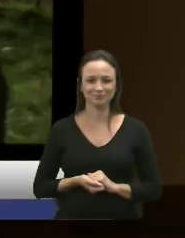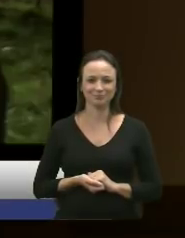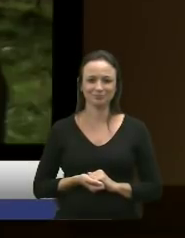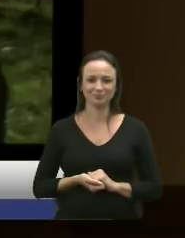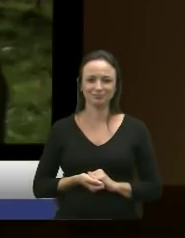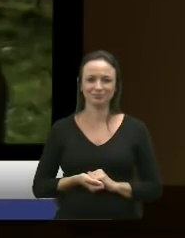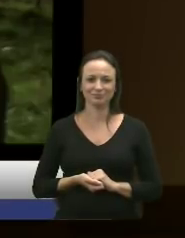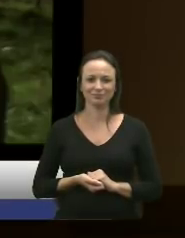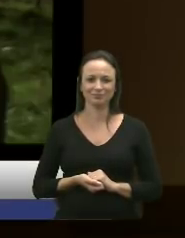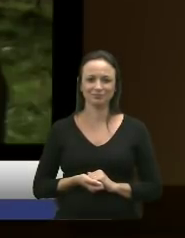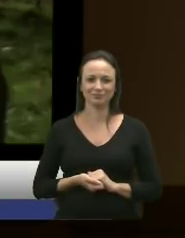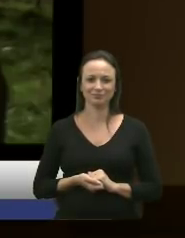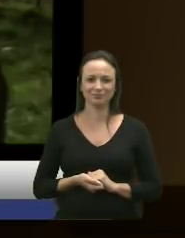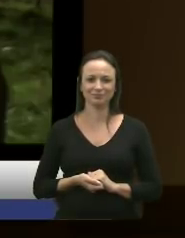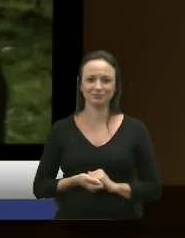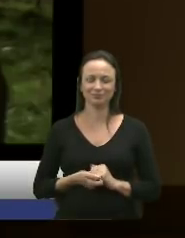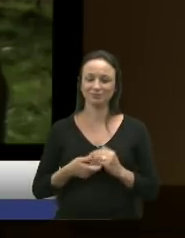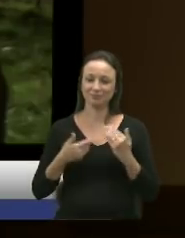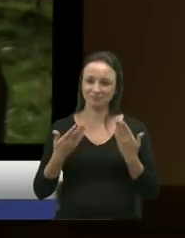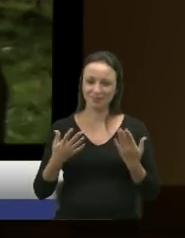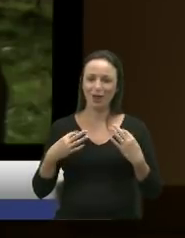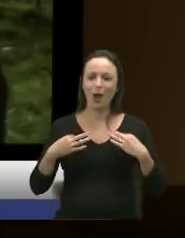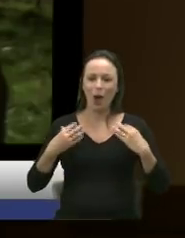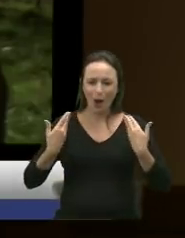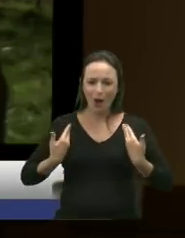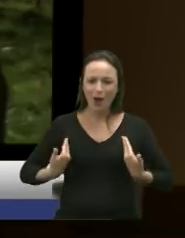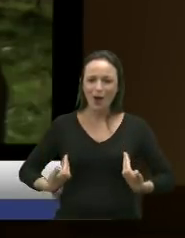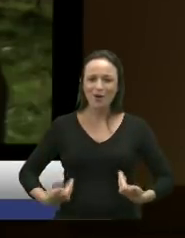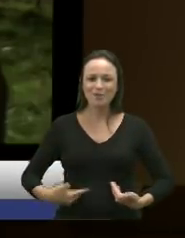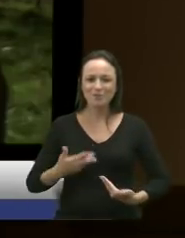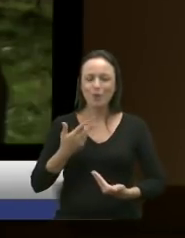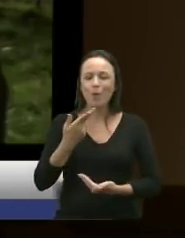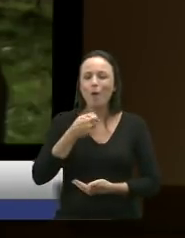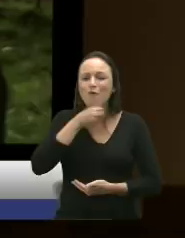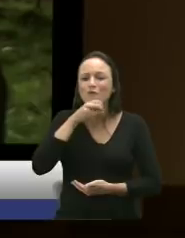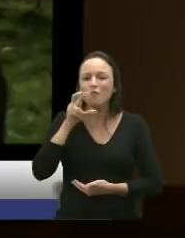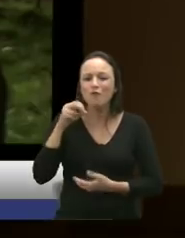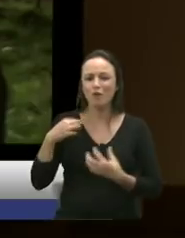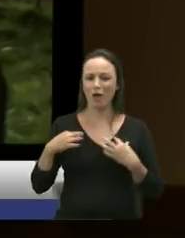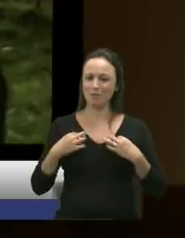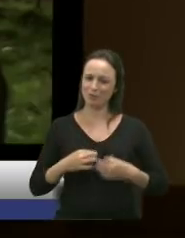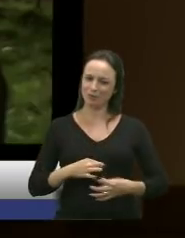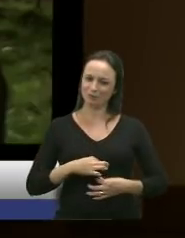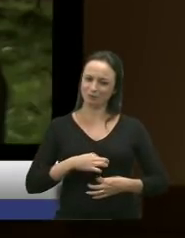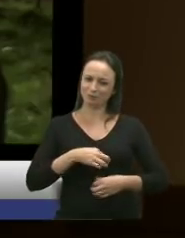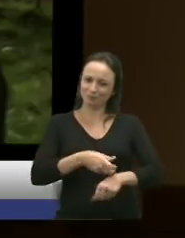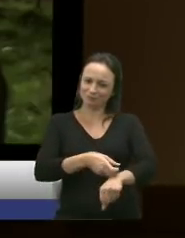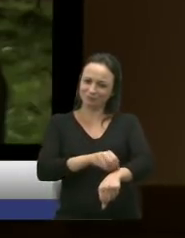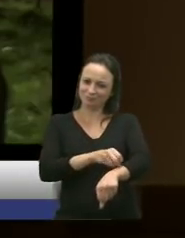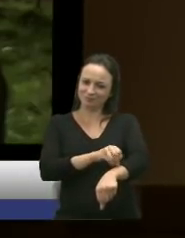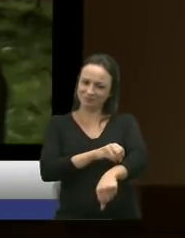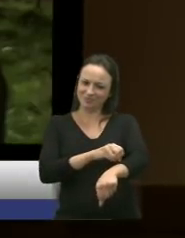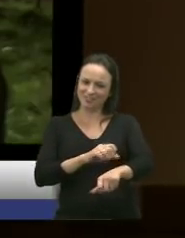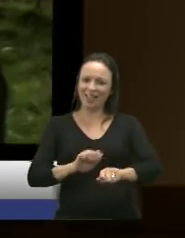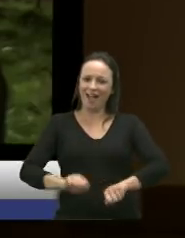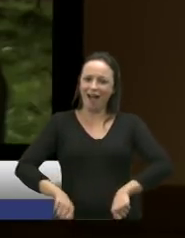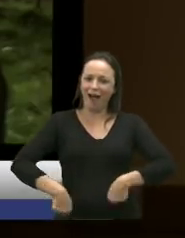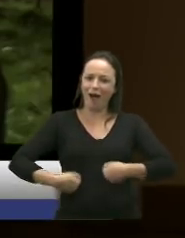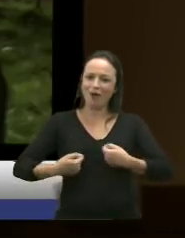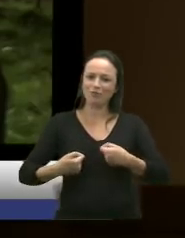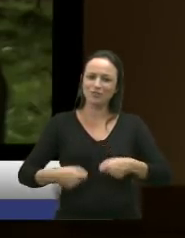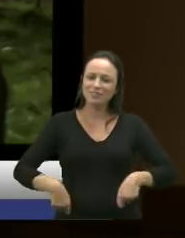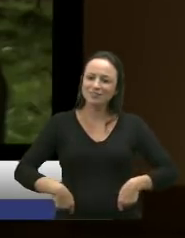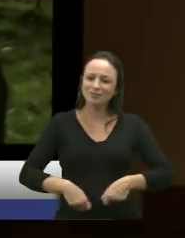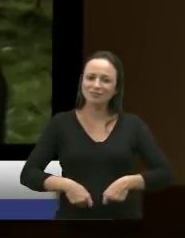E desse traje clássico de vovozinho da foto, de camisa social, de calça social. Meus amigos, pelo amor